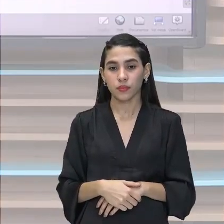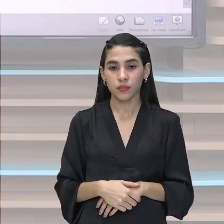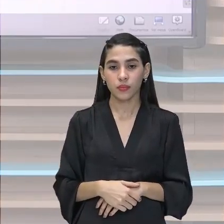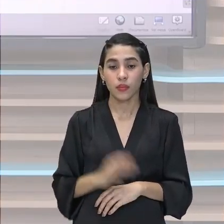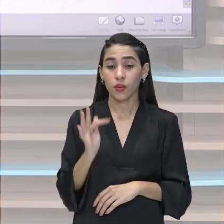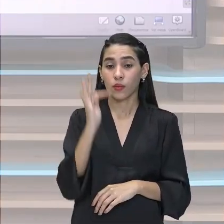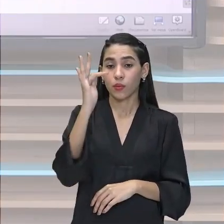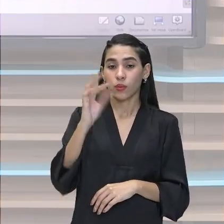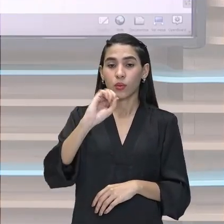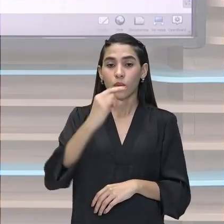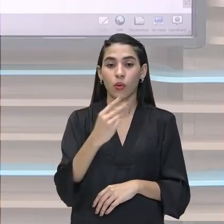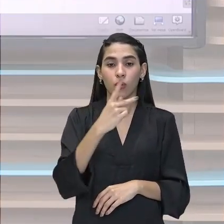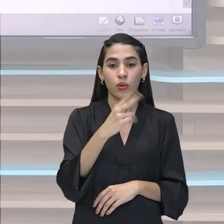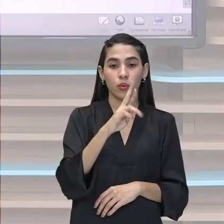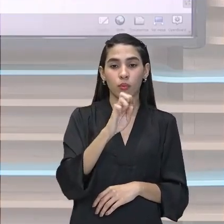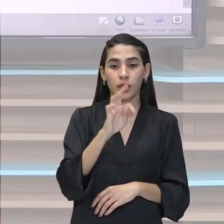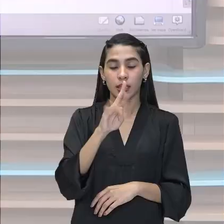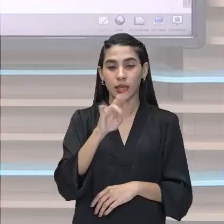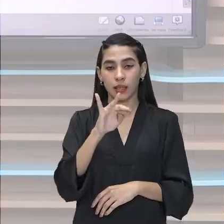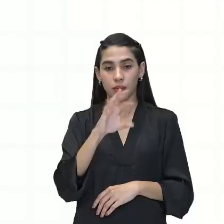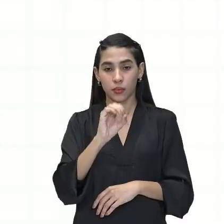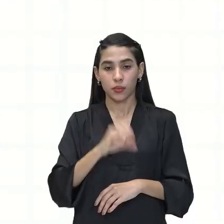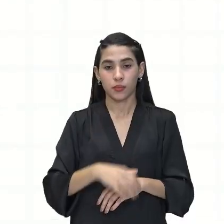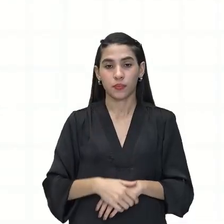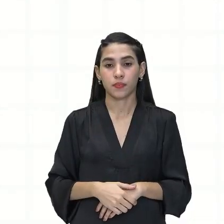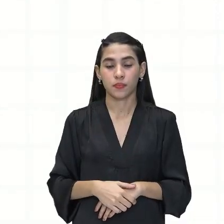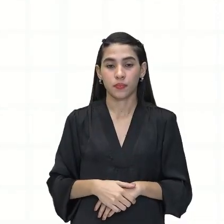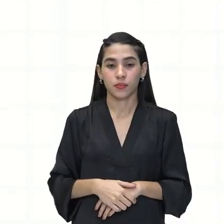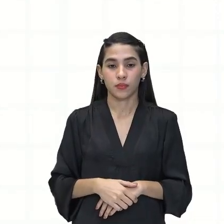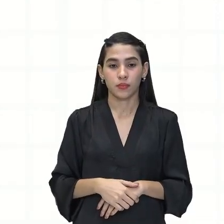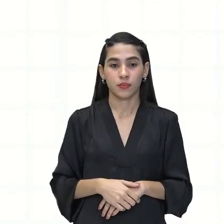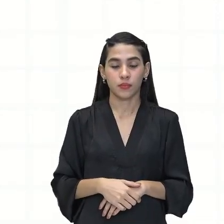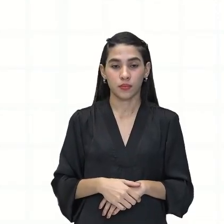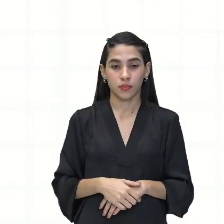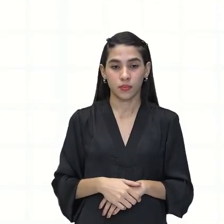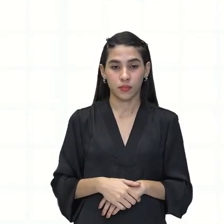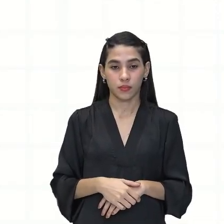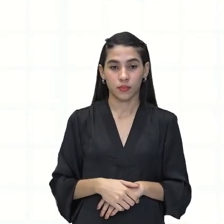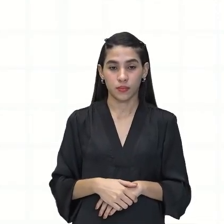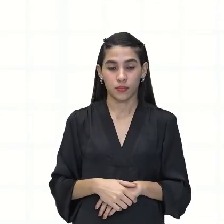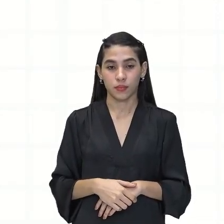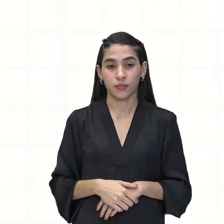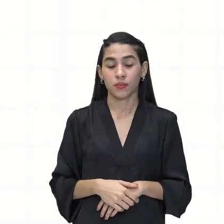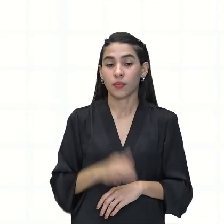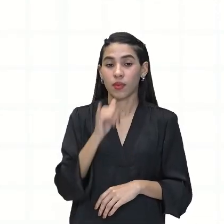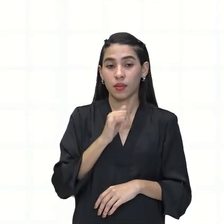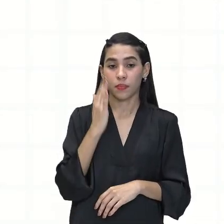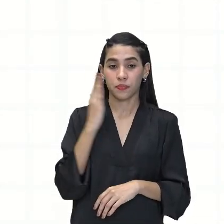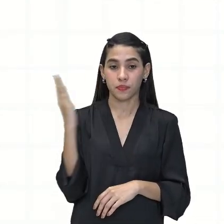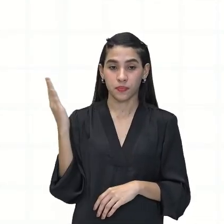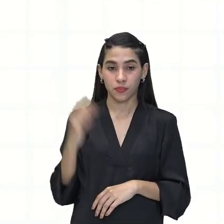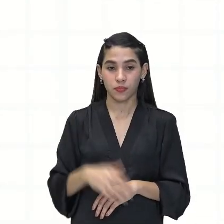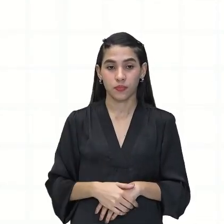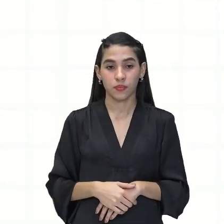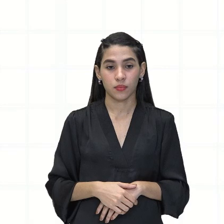presente, seja do pretérito. Vamos lá. Muito bem, os exemplos aqui, olha.